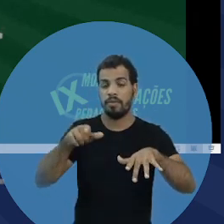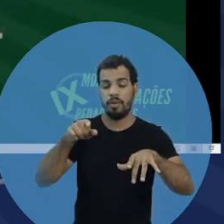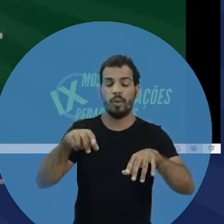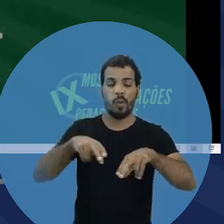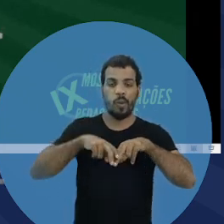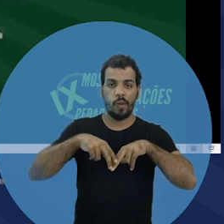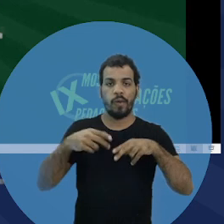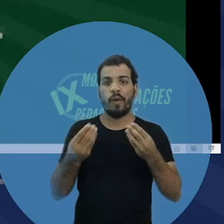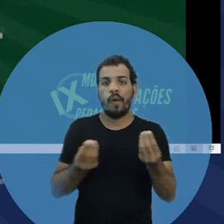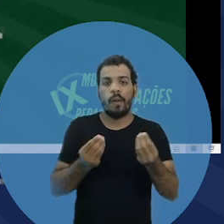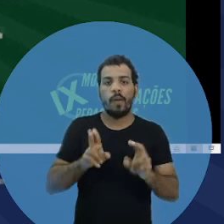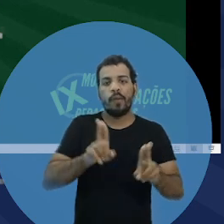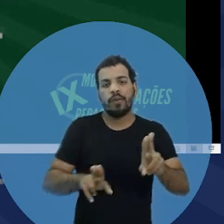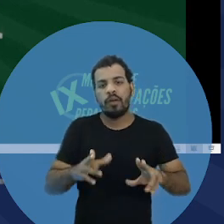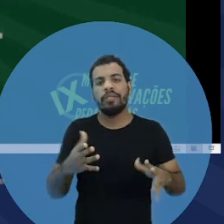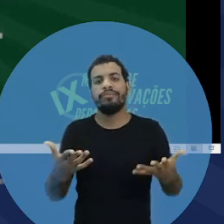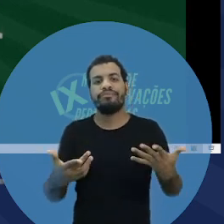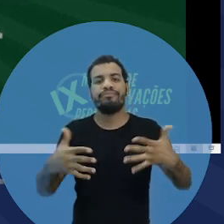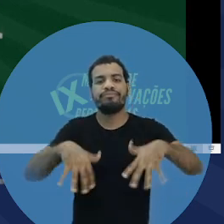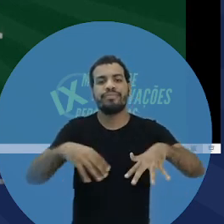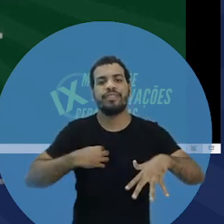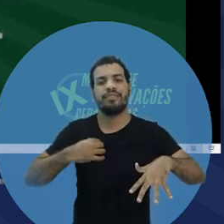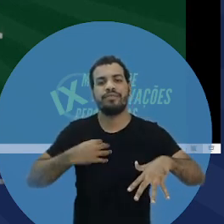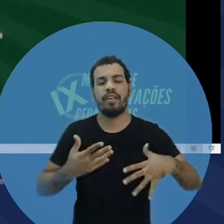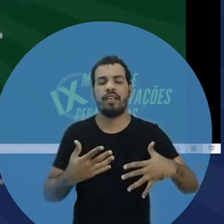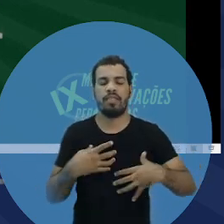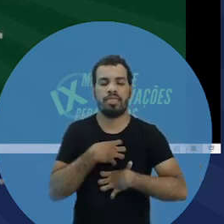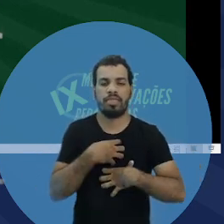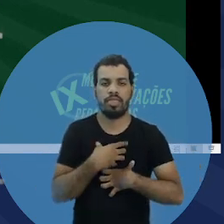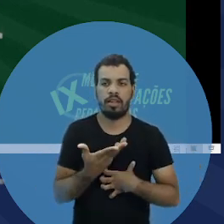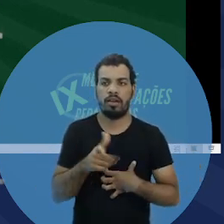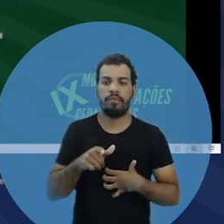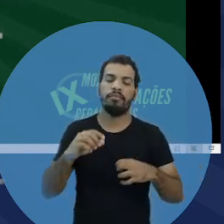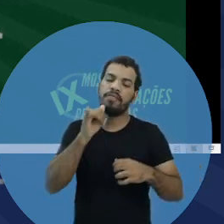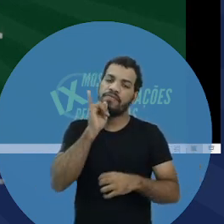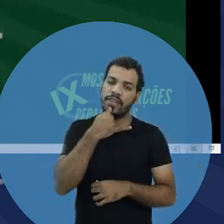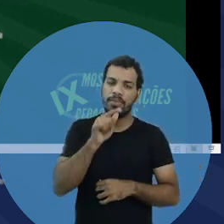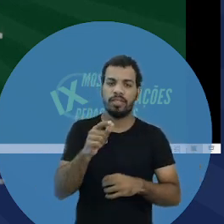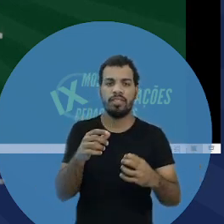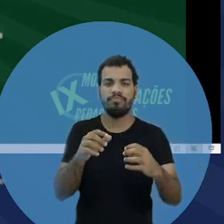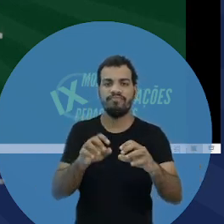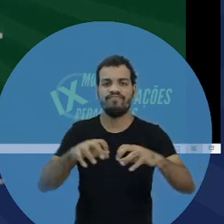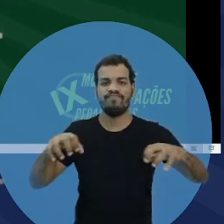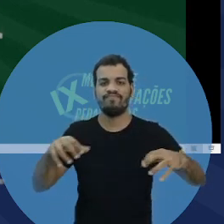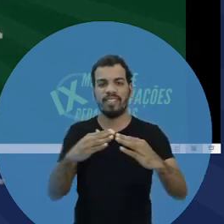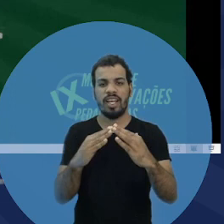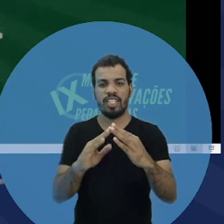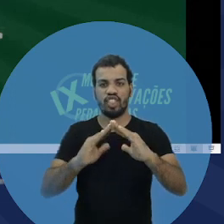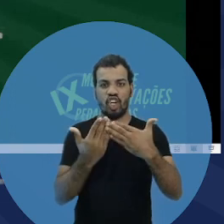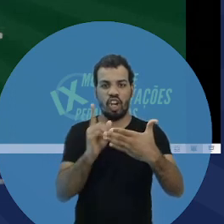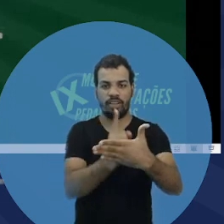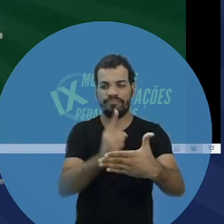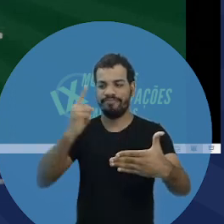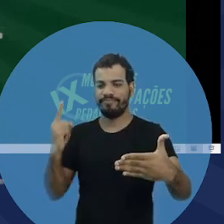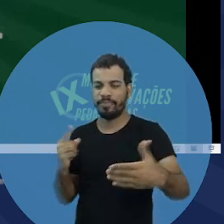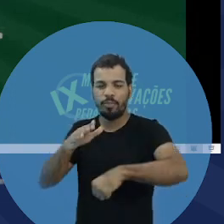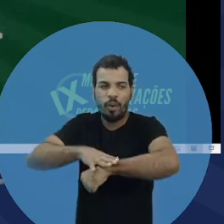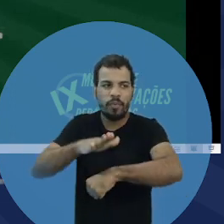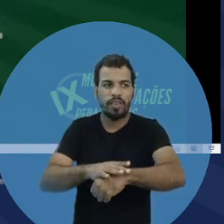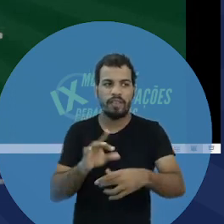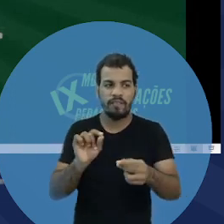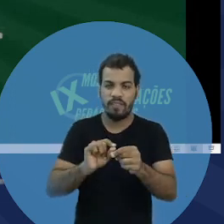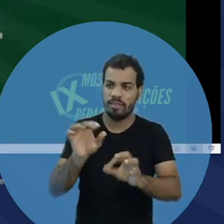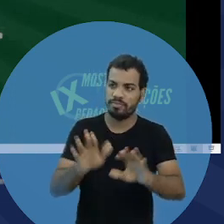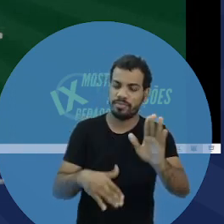físico, está na escola, infelizmente a pandemia tirou esse momento nosso, então nós decidimos a biblioteca